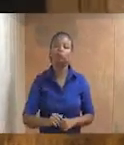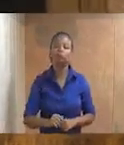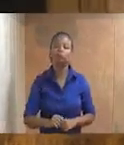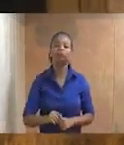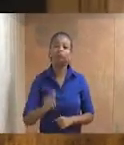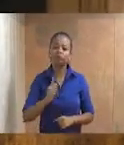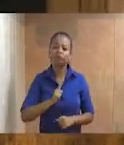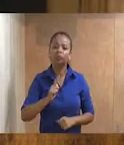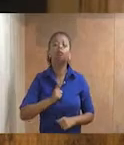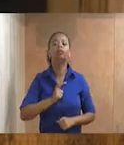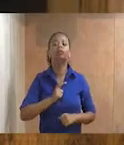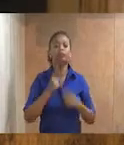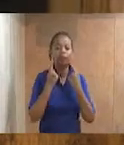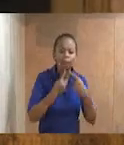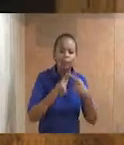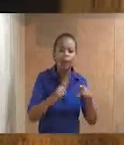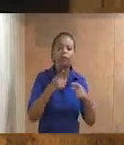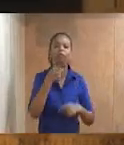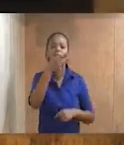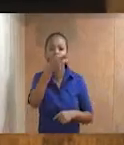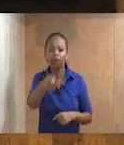Tem que brigar.